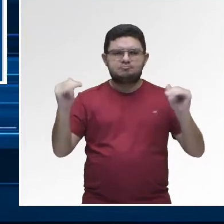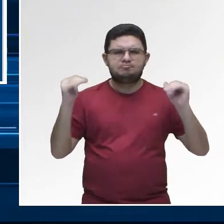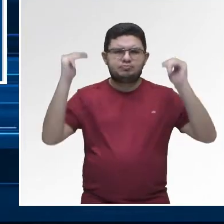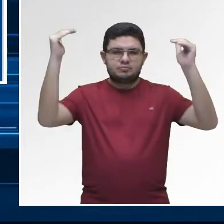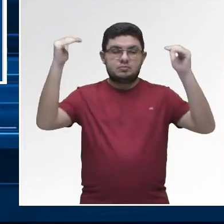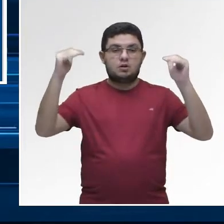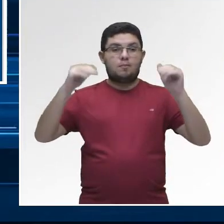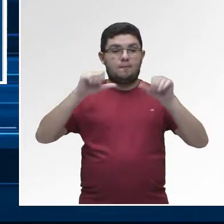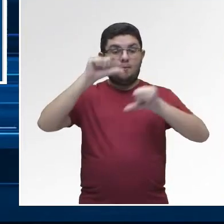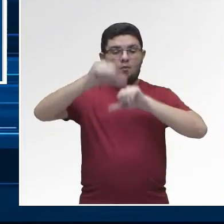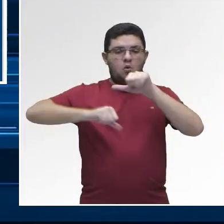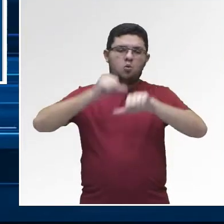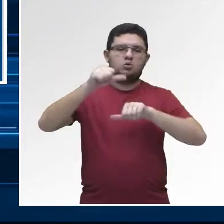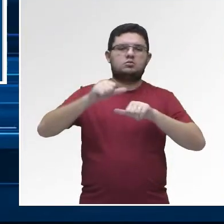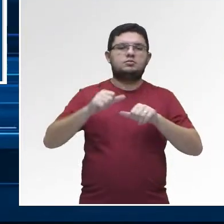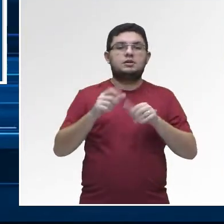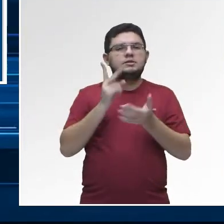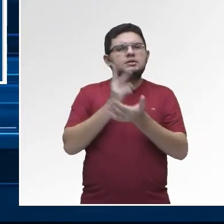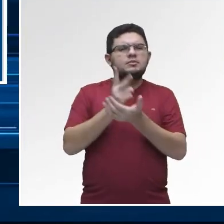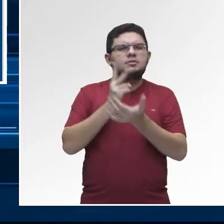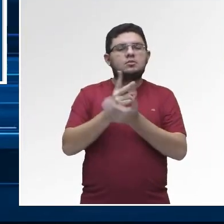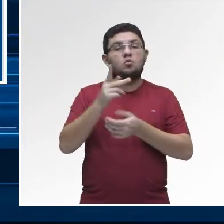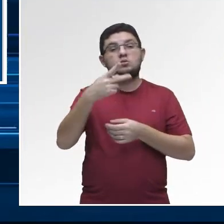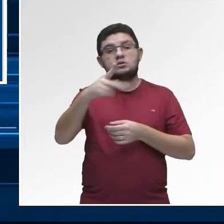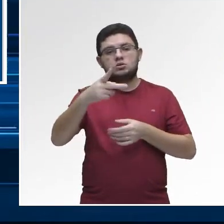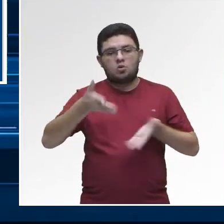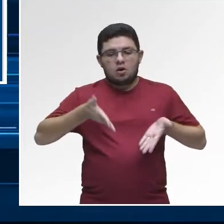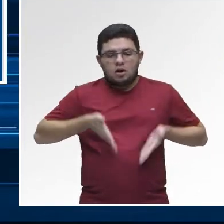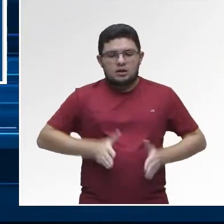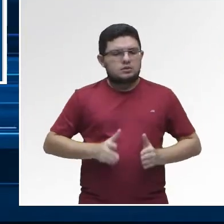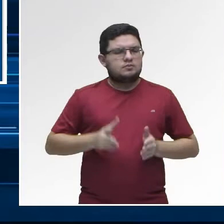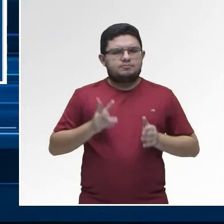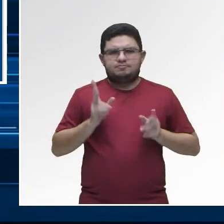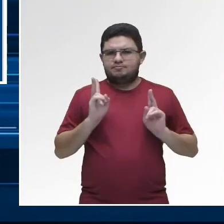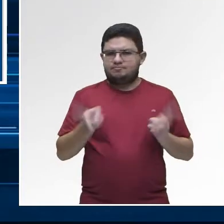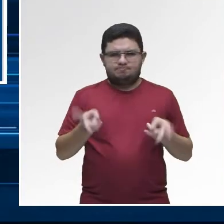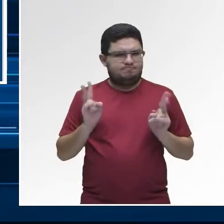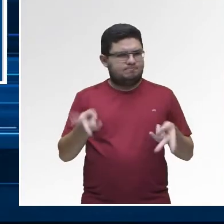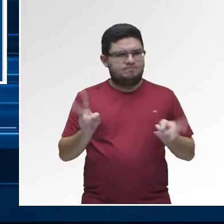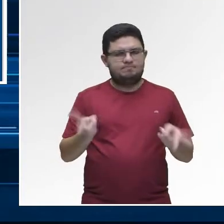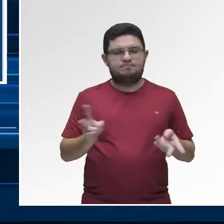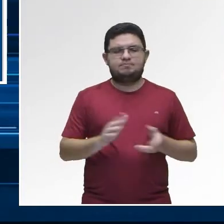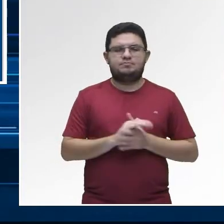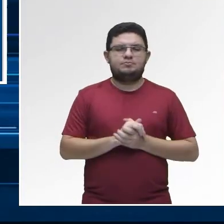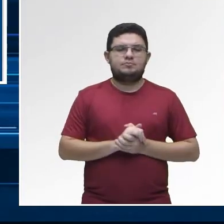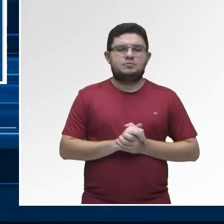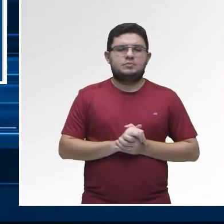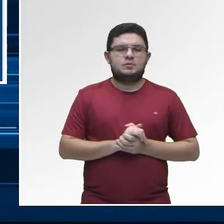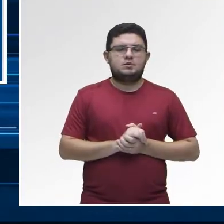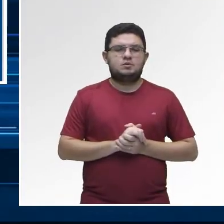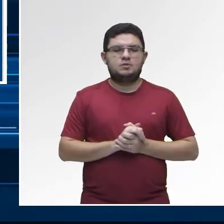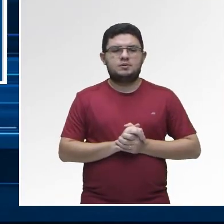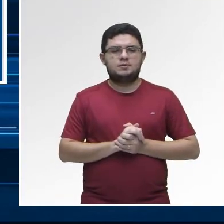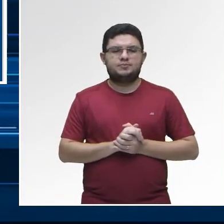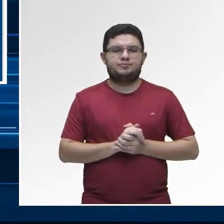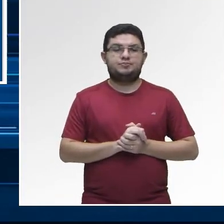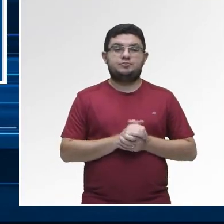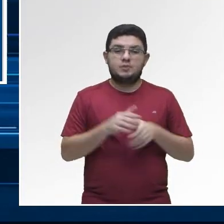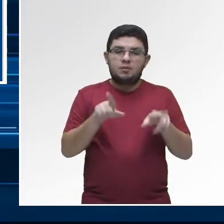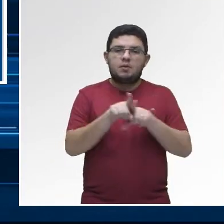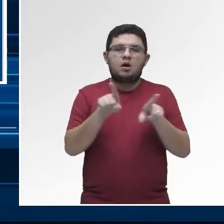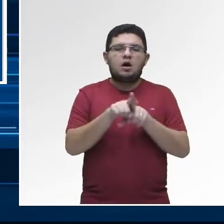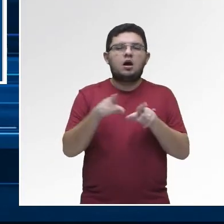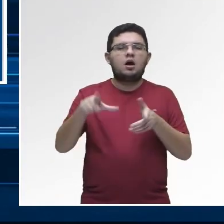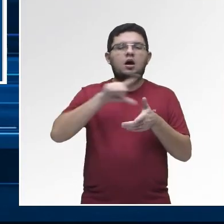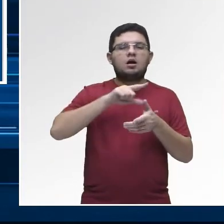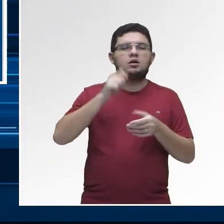estar naquele lugar social onde você nasceu, certo? E isso era, como a professora falou no